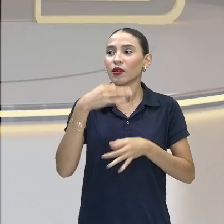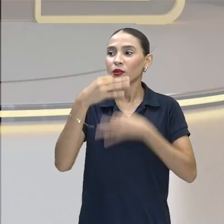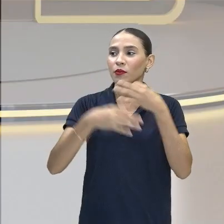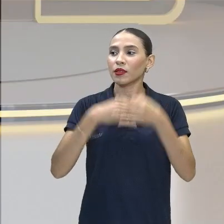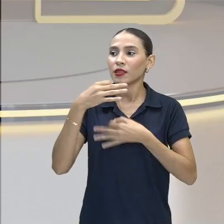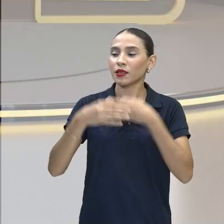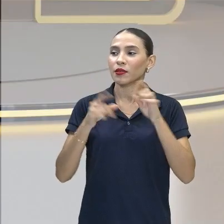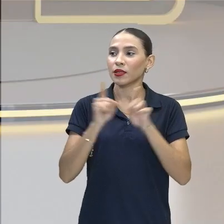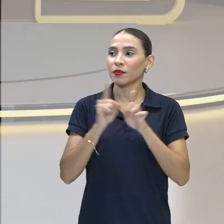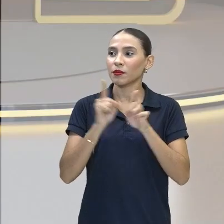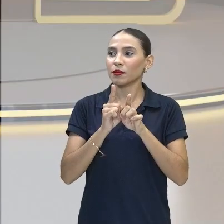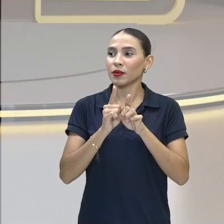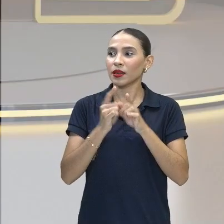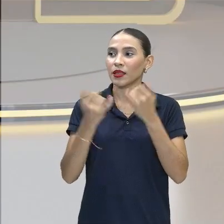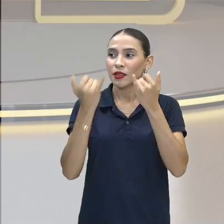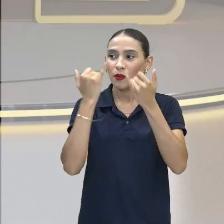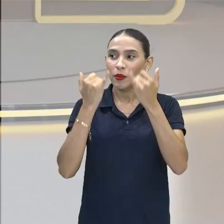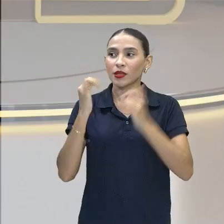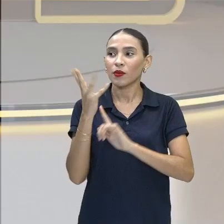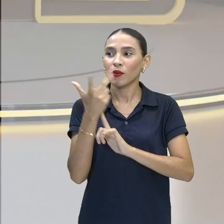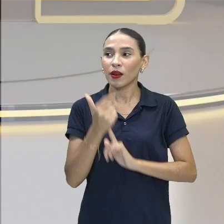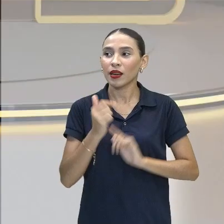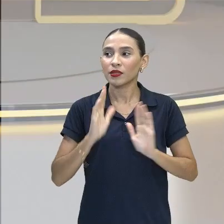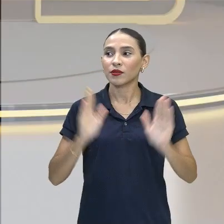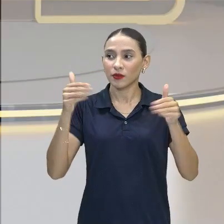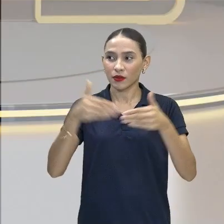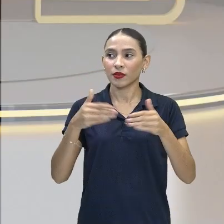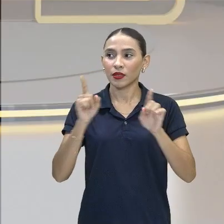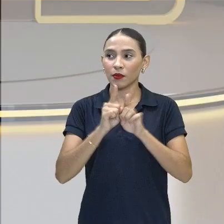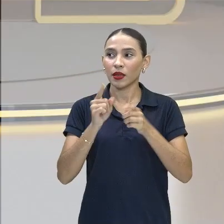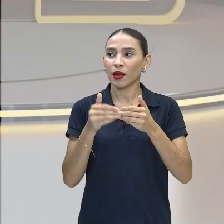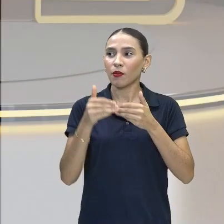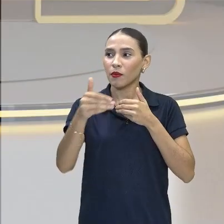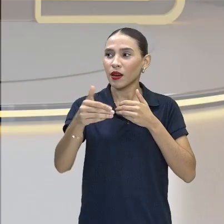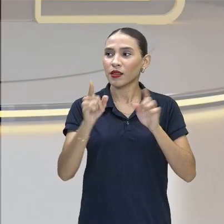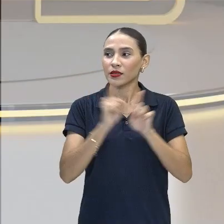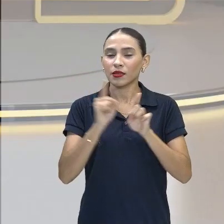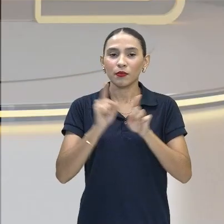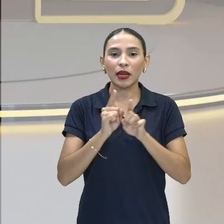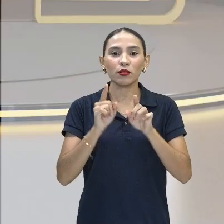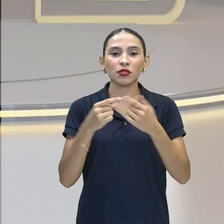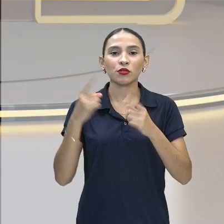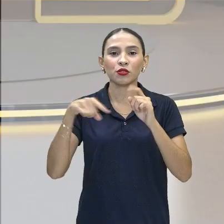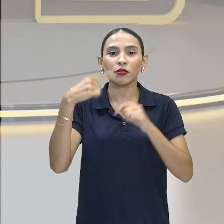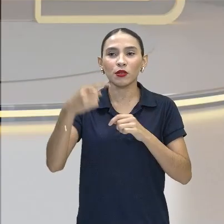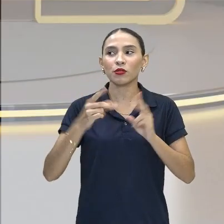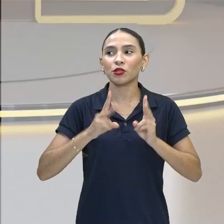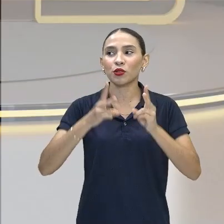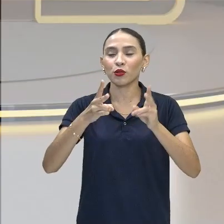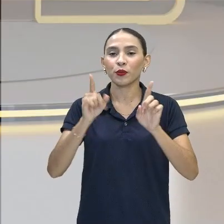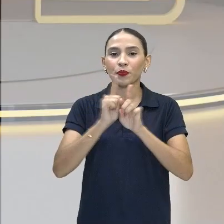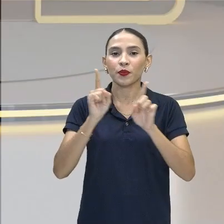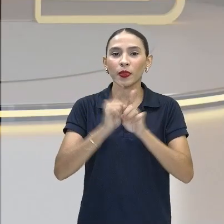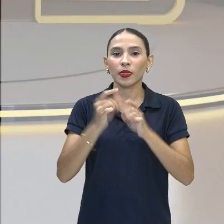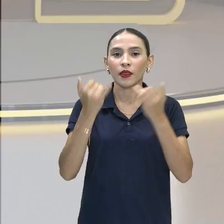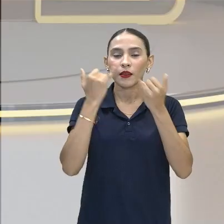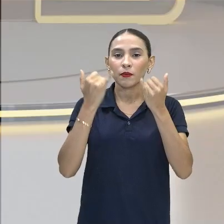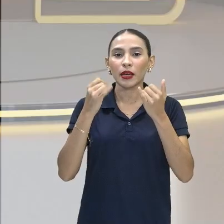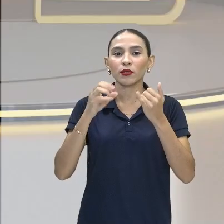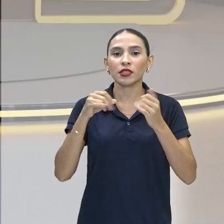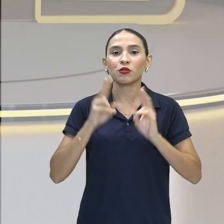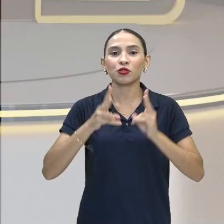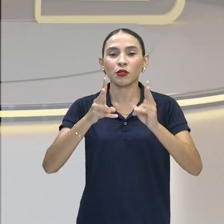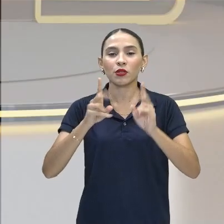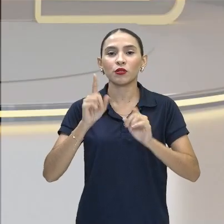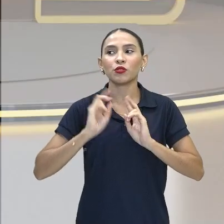questão das informações, a arte, ela é a primeira a dar o passo na frente. Ela diz o que está acontecendo, mas para que nós possamos entender